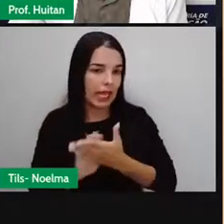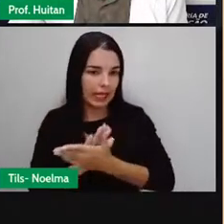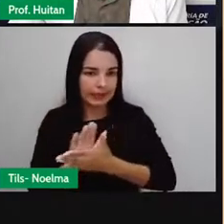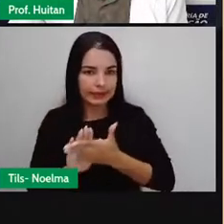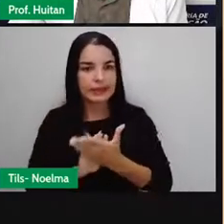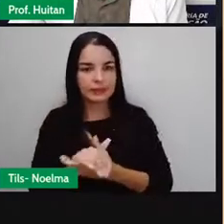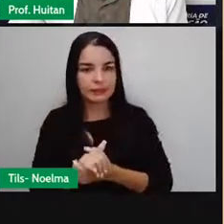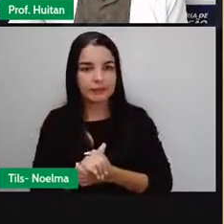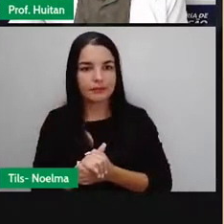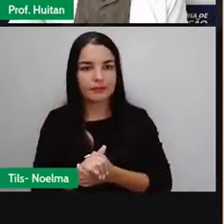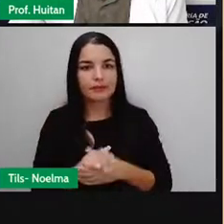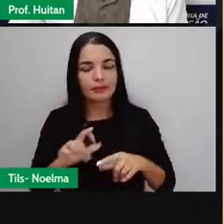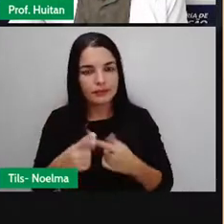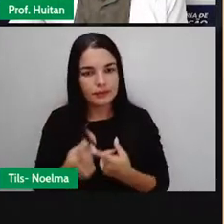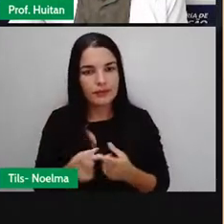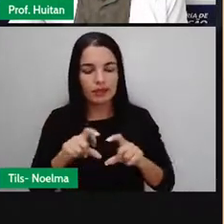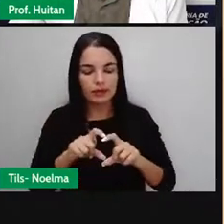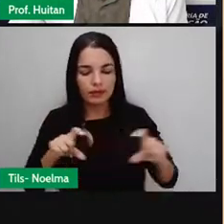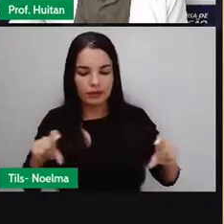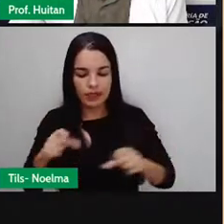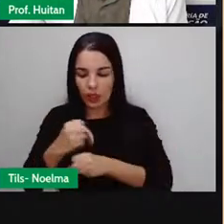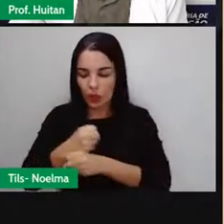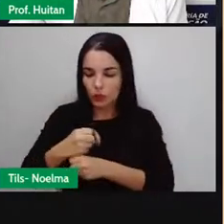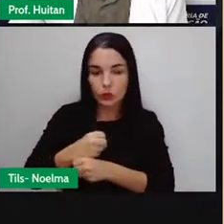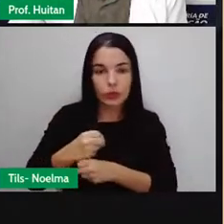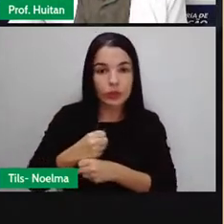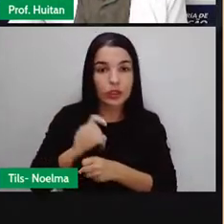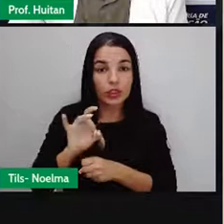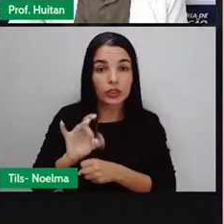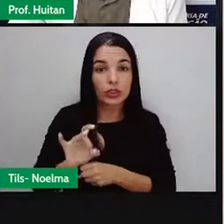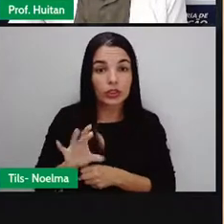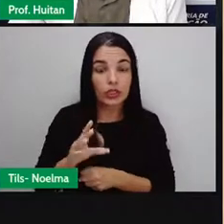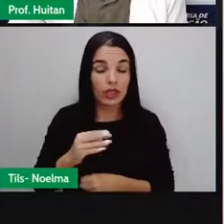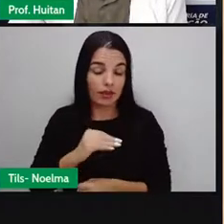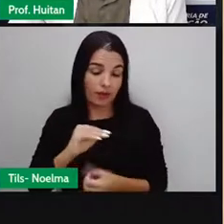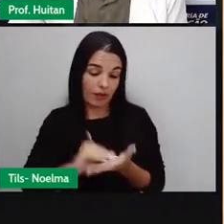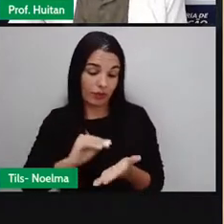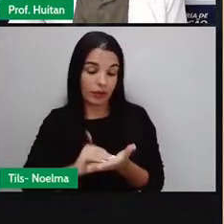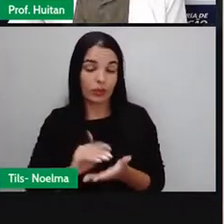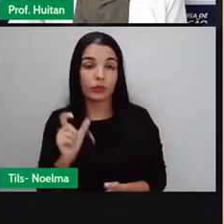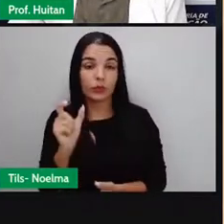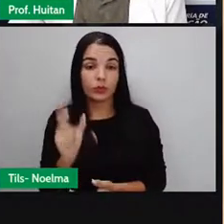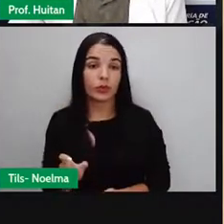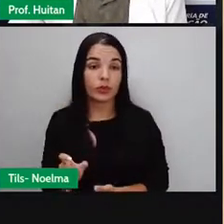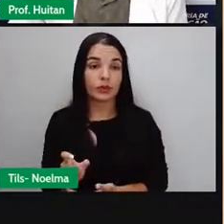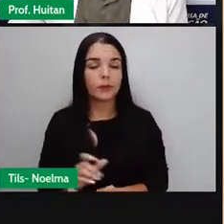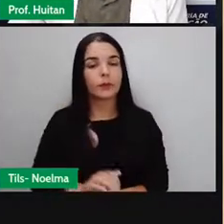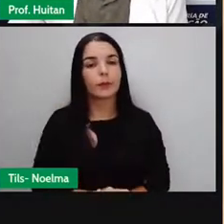Então, essa é uma frase construída sem sujeito.